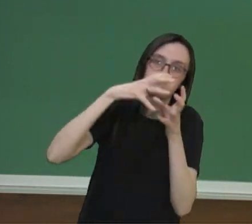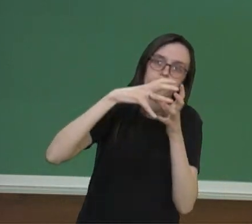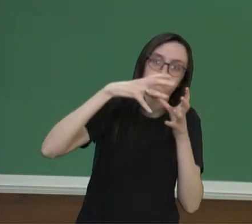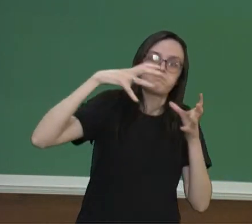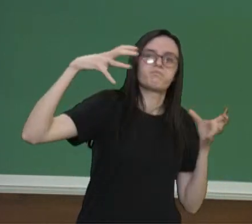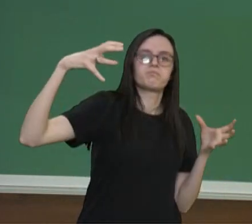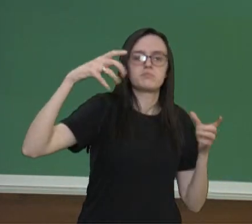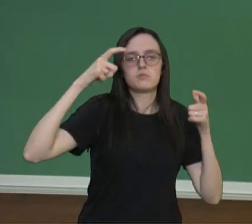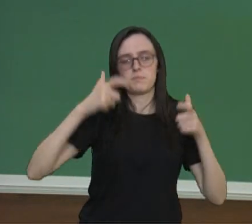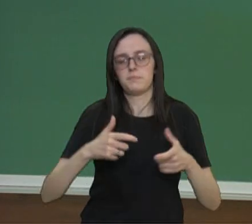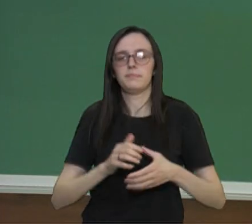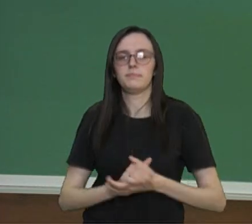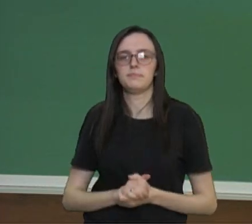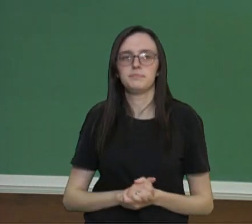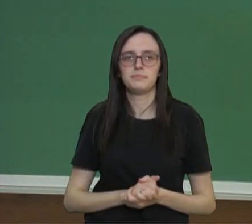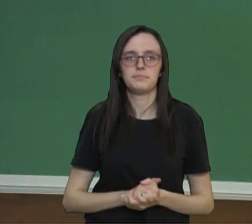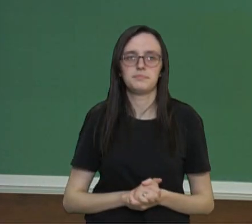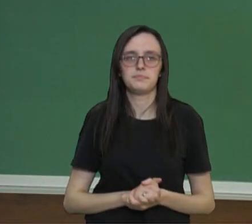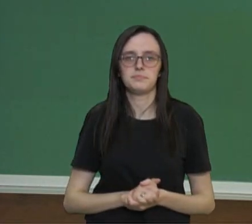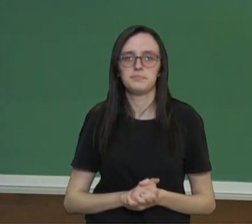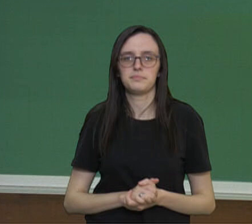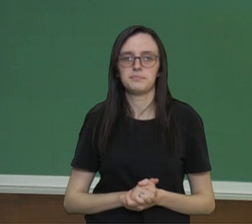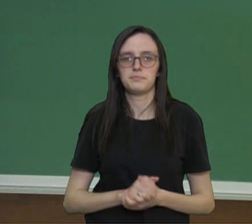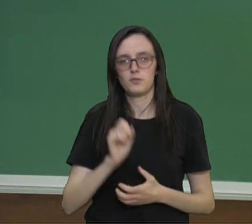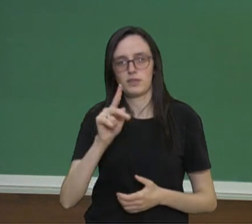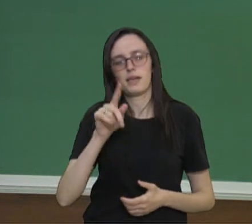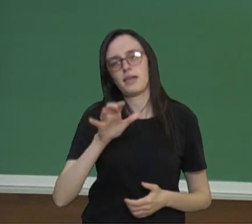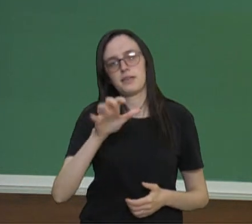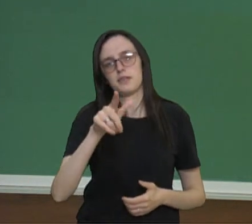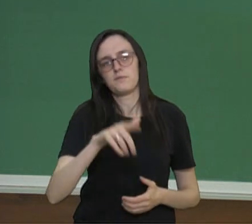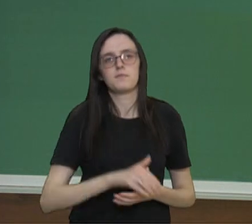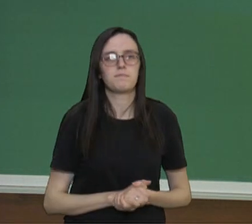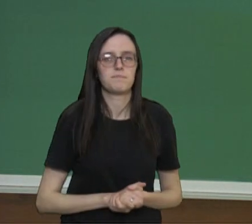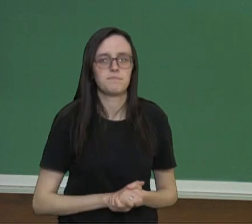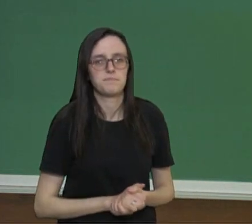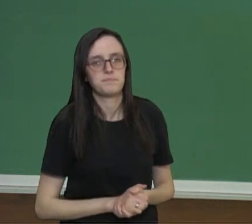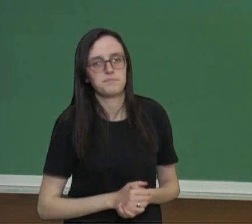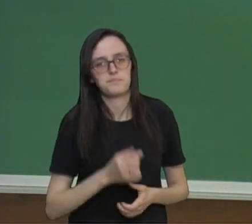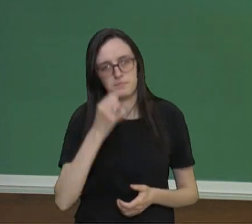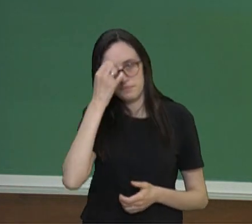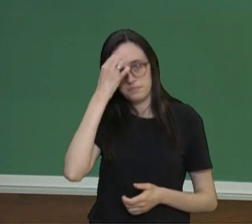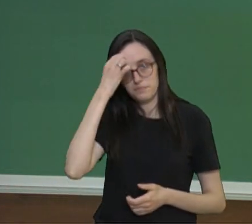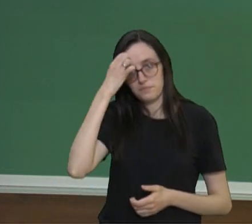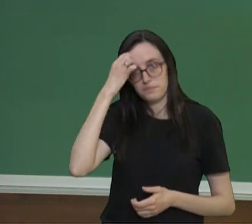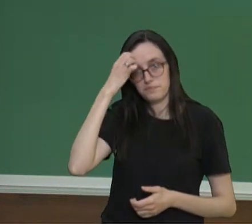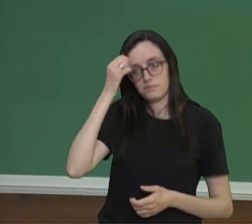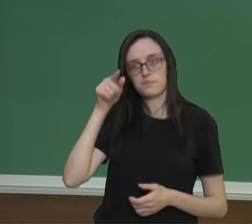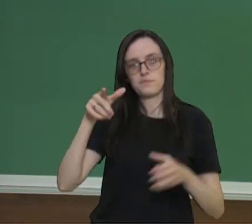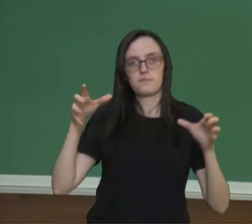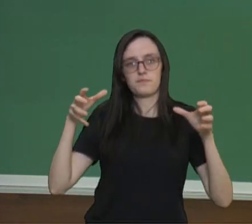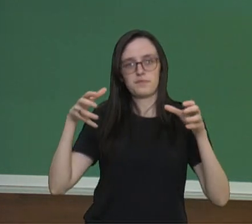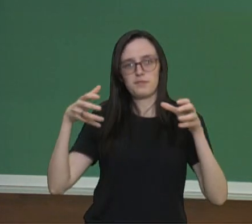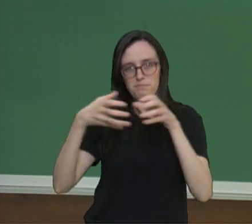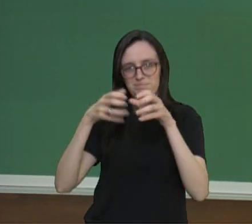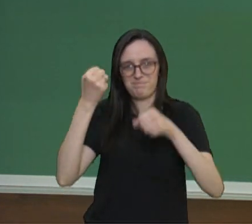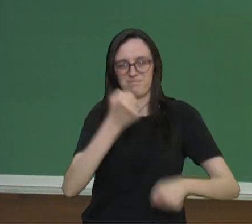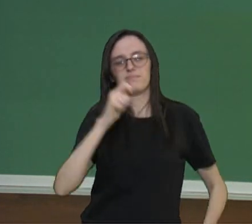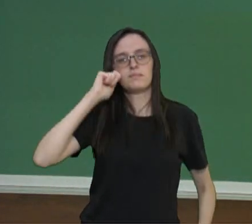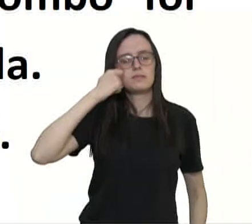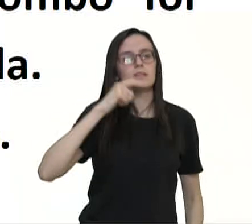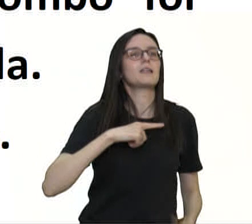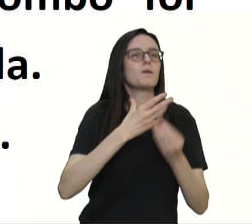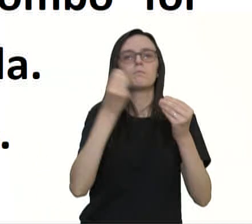grande Quilombo dos Palmares, ok? Tá aqui para você. O Quilombo dos Palmares teve